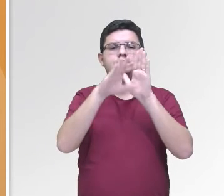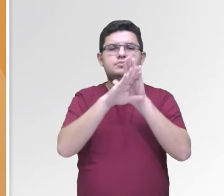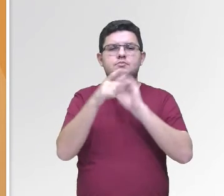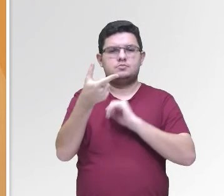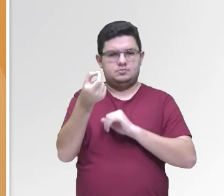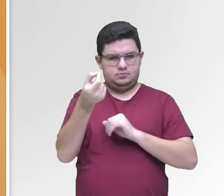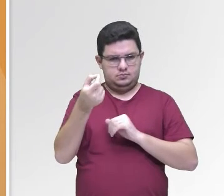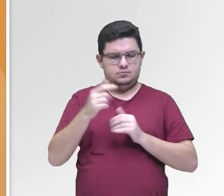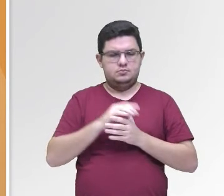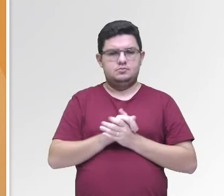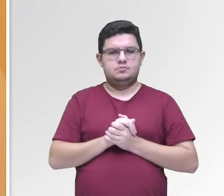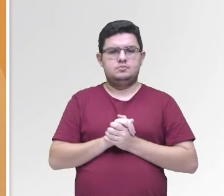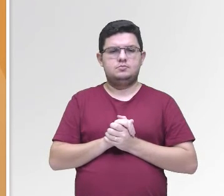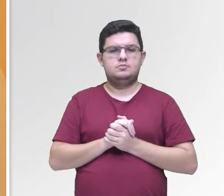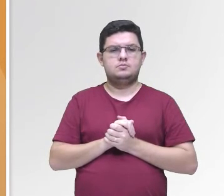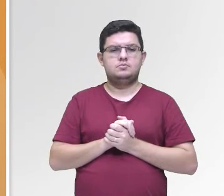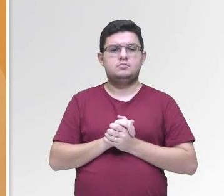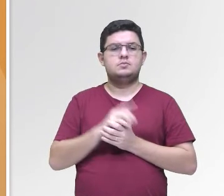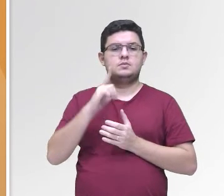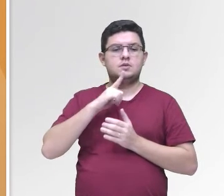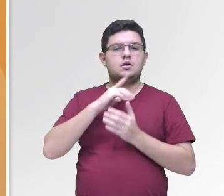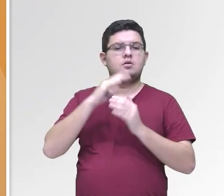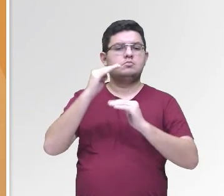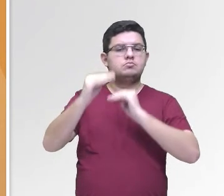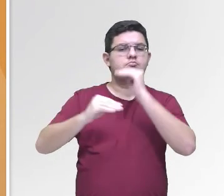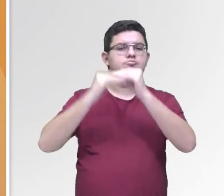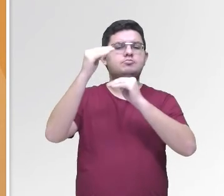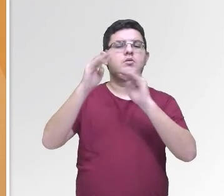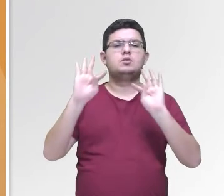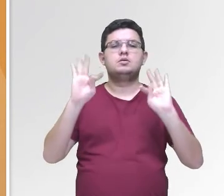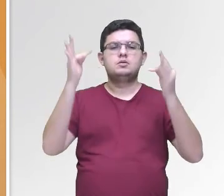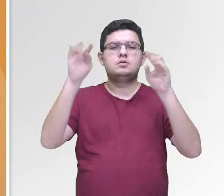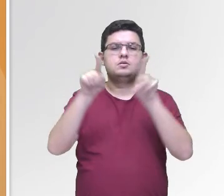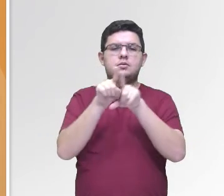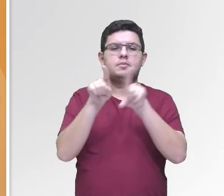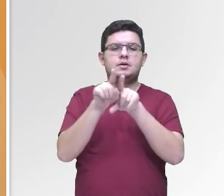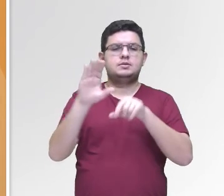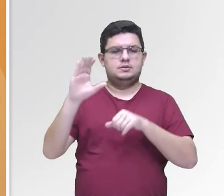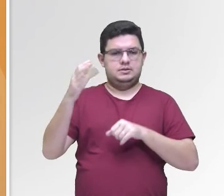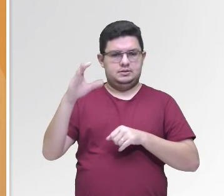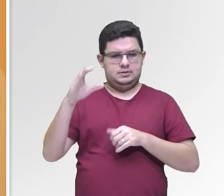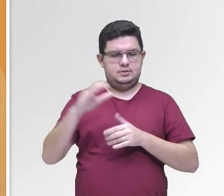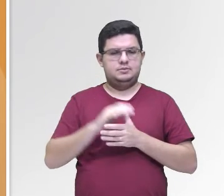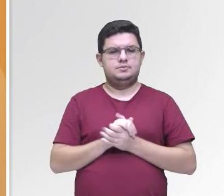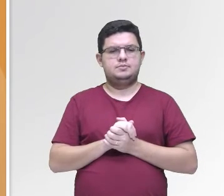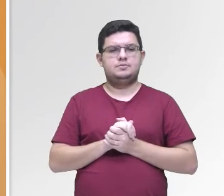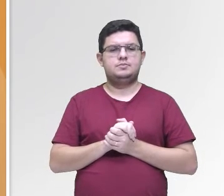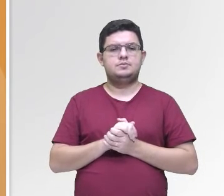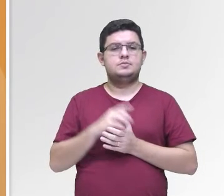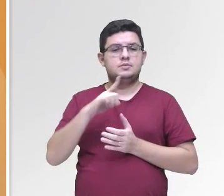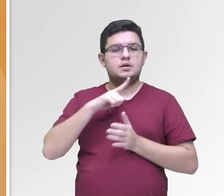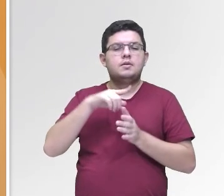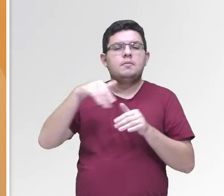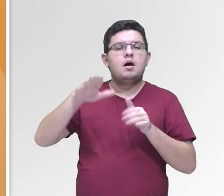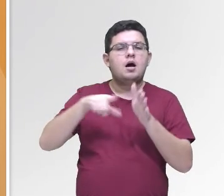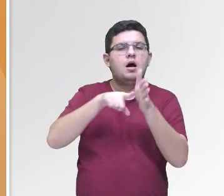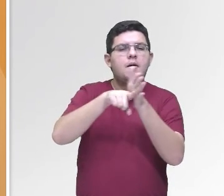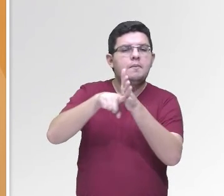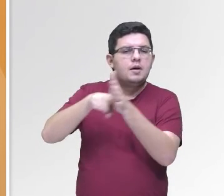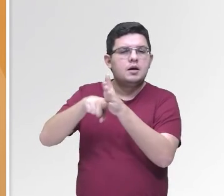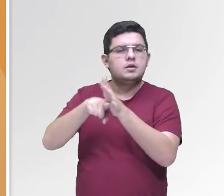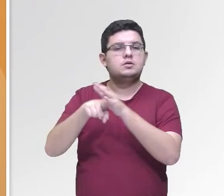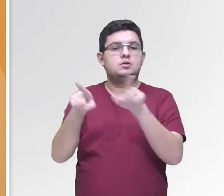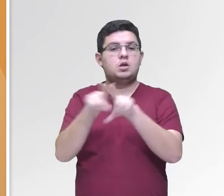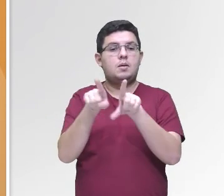XX, é marcado pelos avanços técnicos e científicos, ou seja, as pesquisas, as